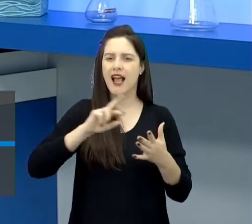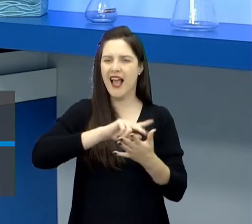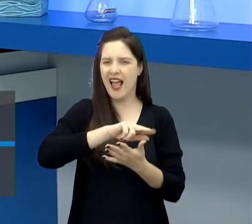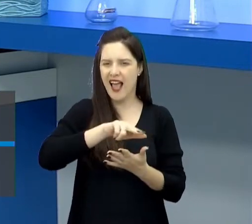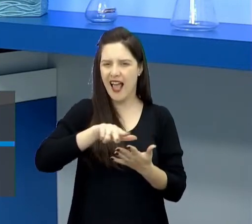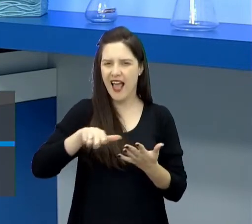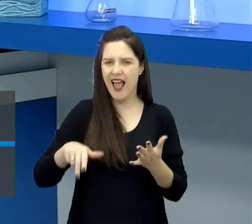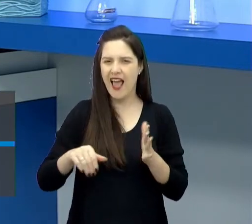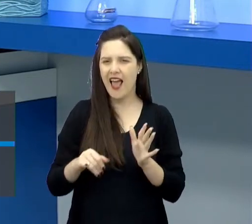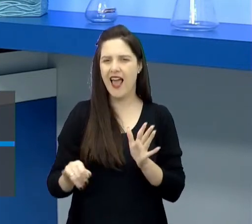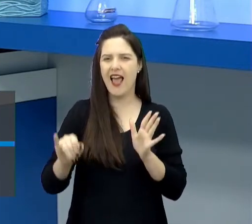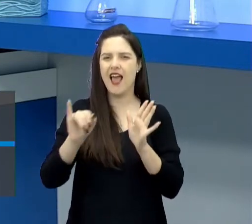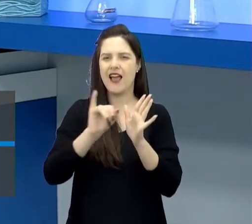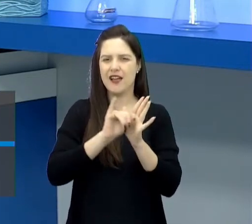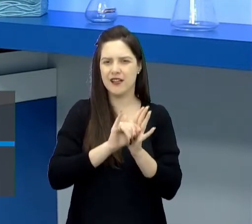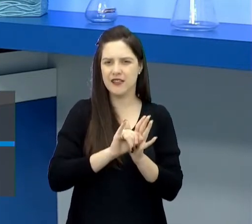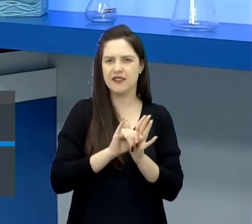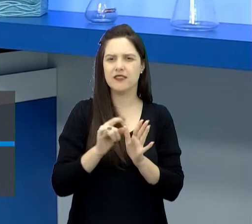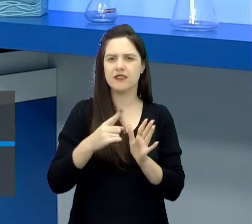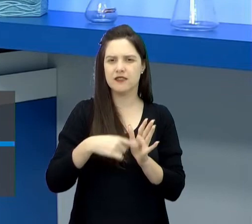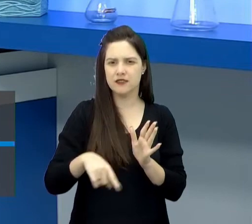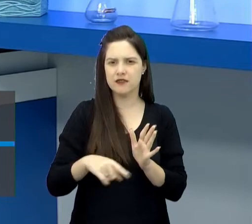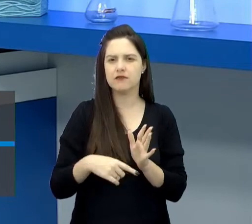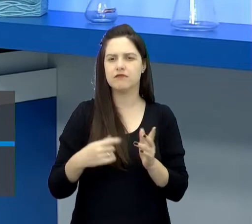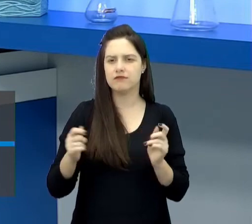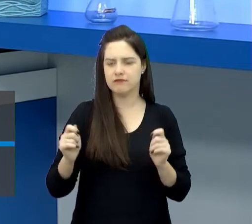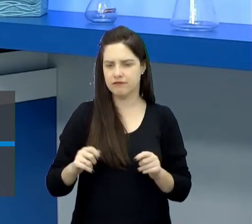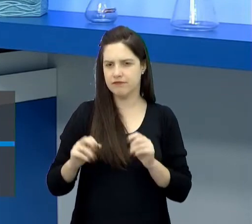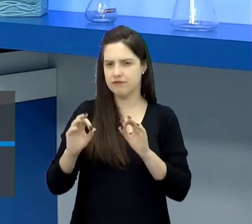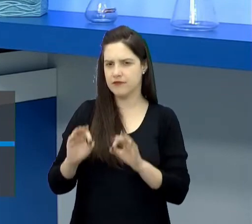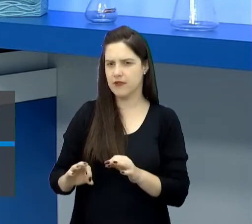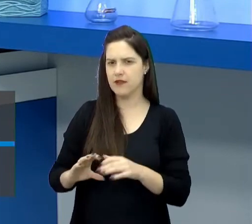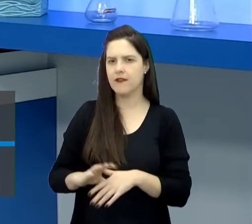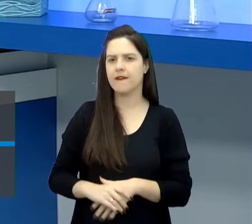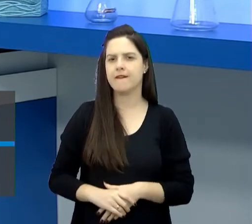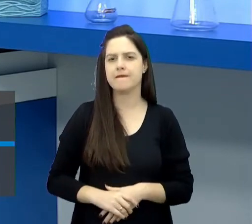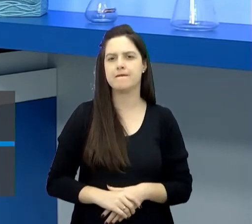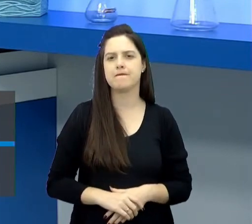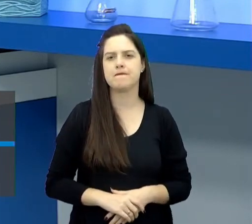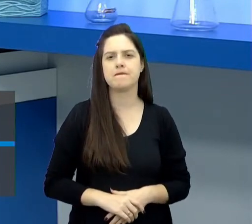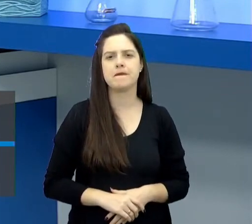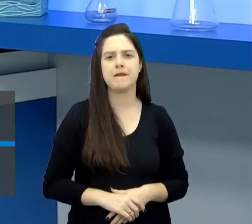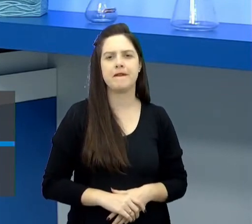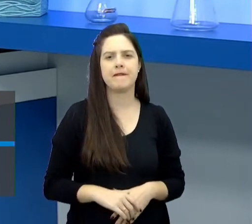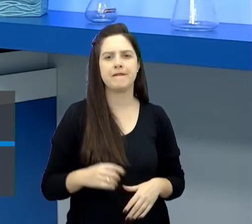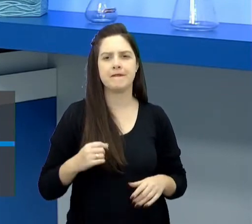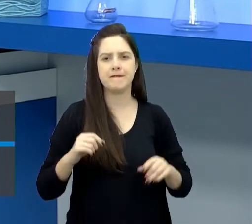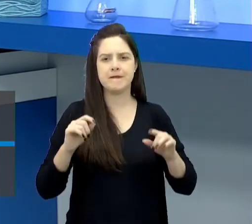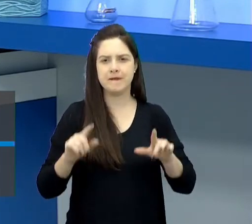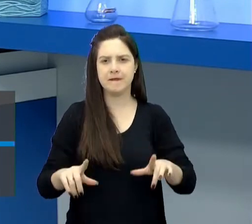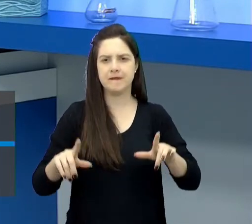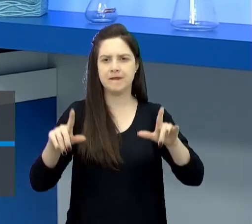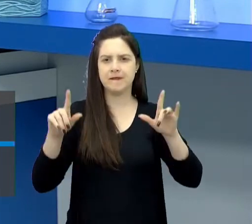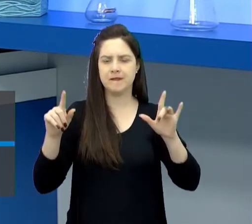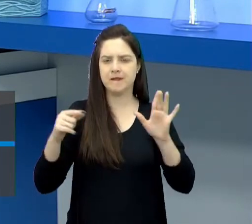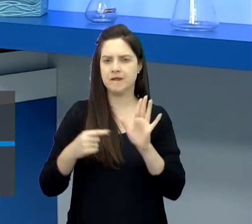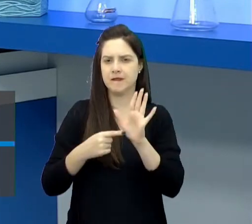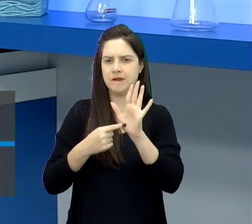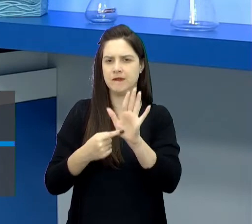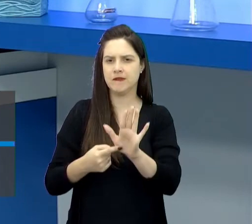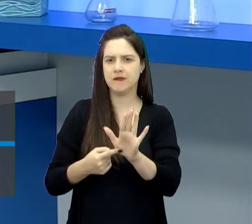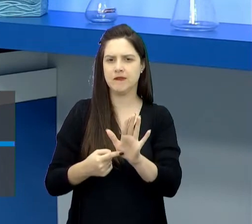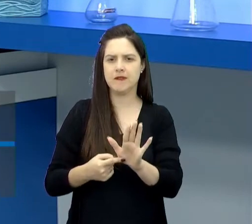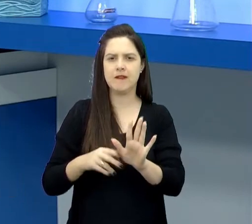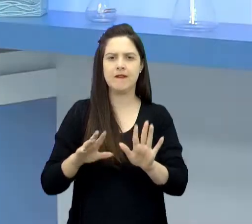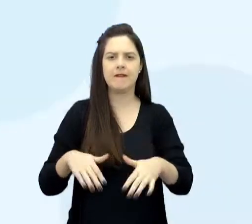alguma identidade que nos aplica, certo? Certo. E aí eu vou passar para vocês aí um vídeo,